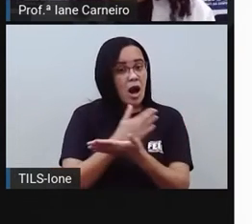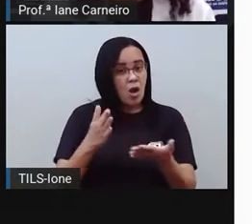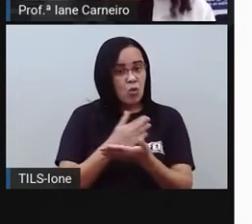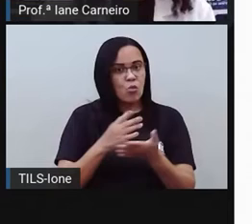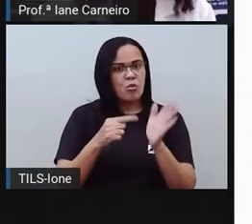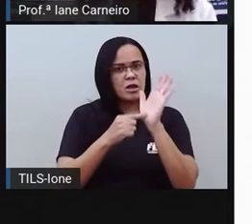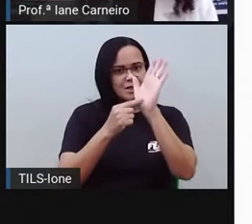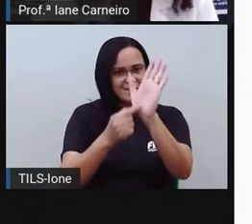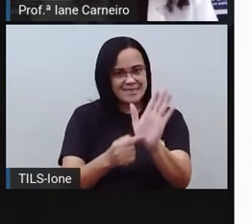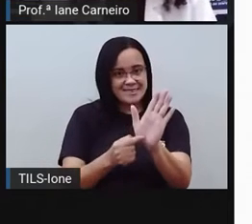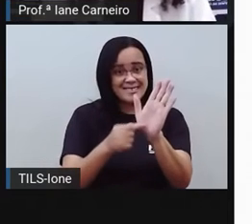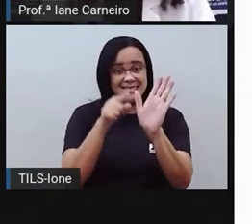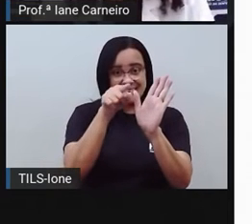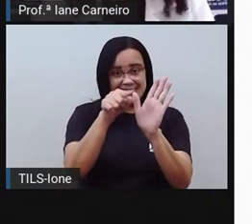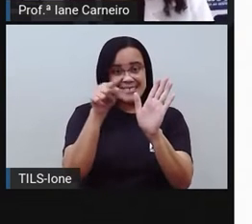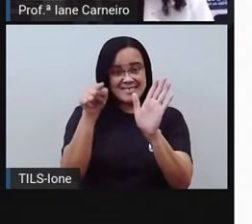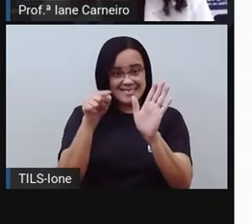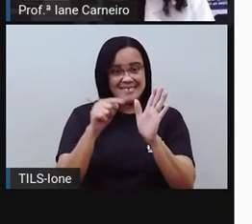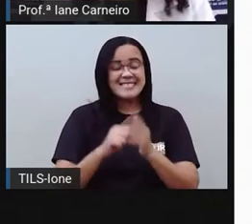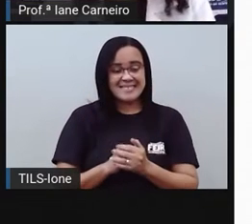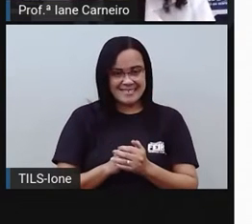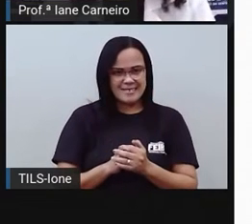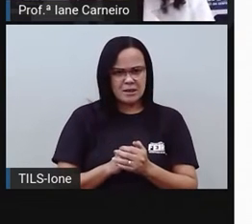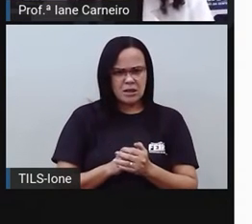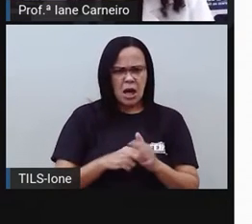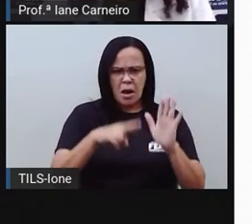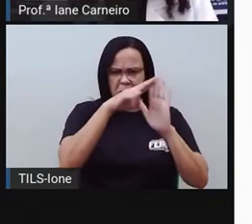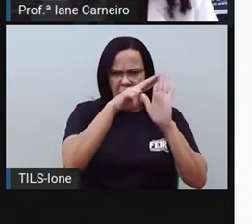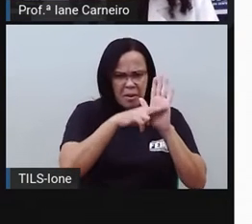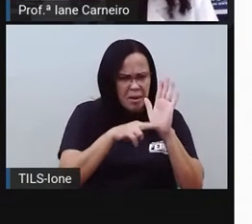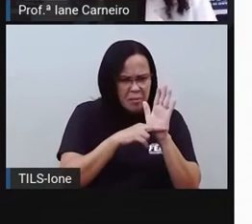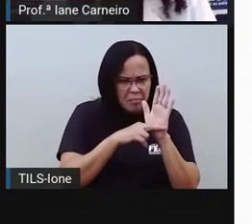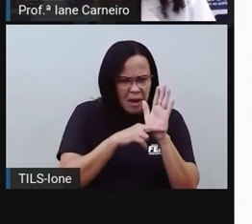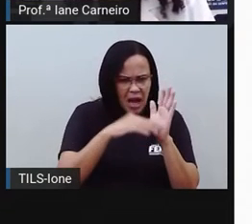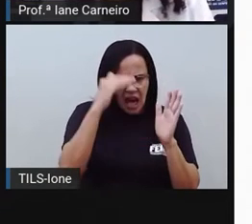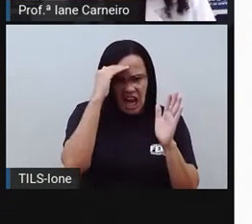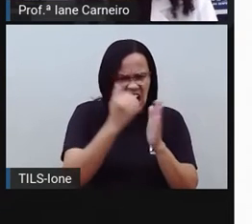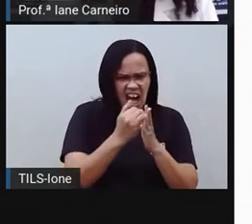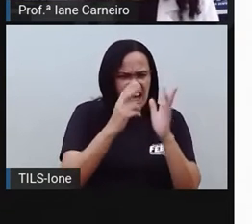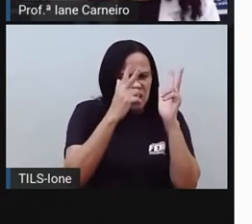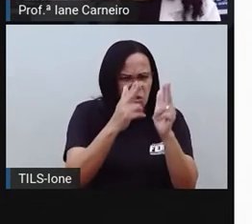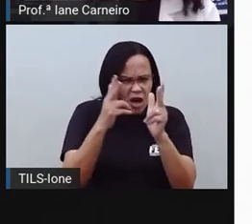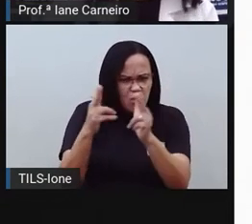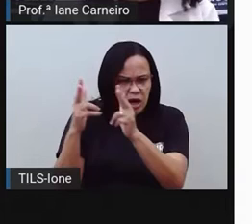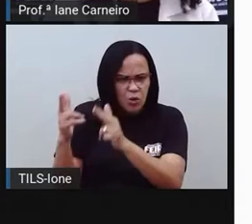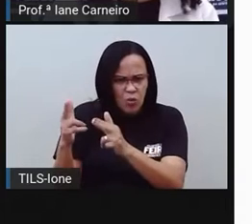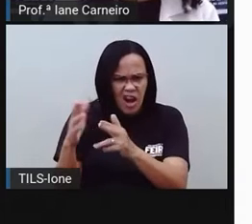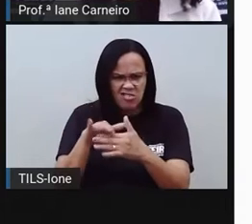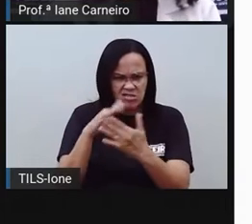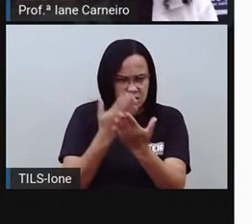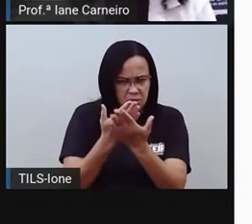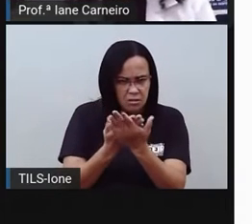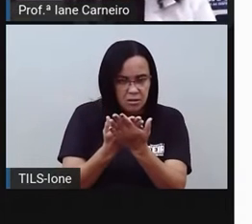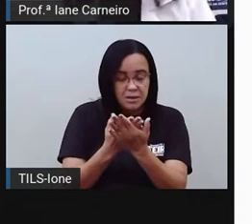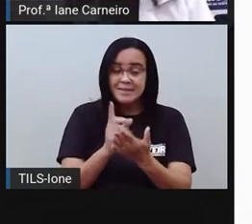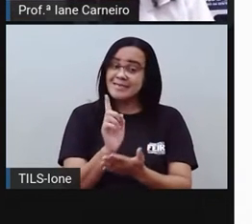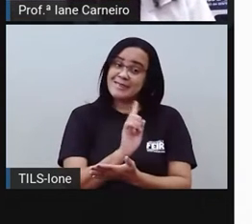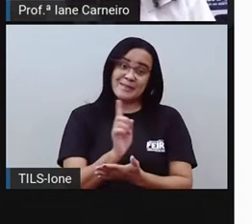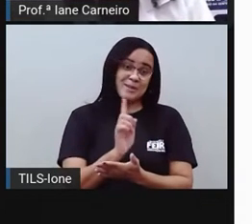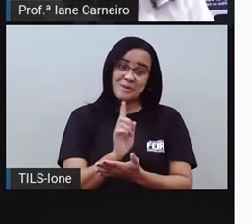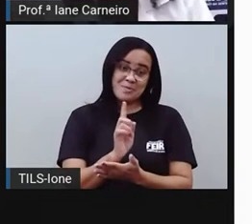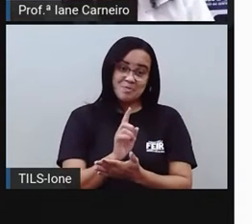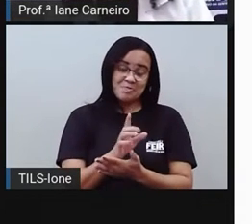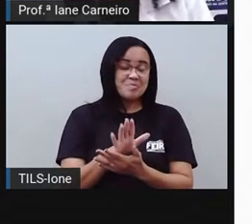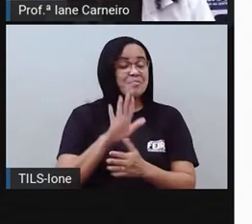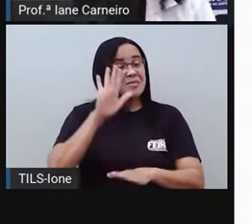porque não tem um padrão de todas as regras, né? Possa ser que a sua escola tenha uma regra e na escola de